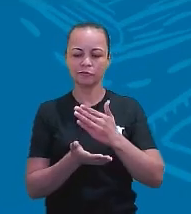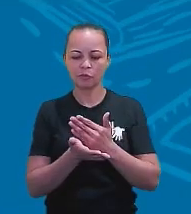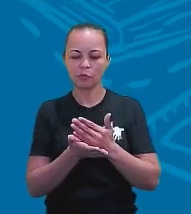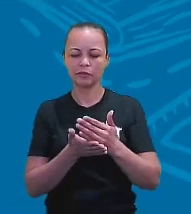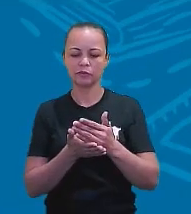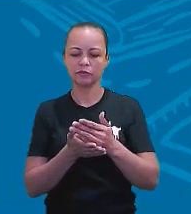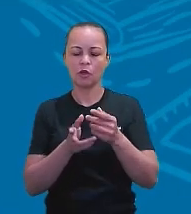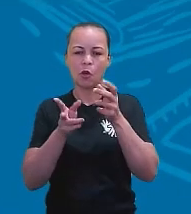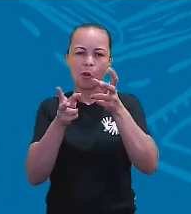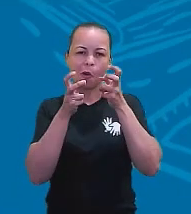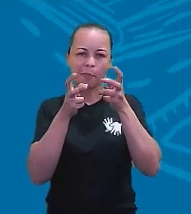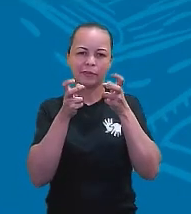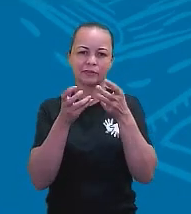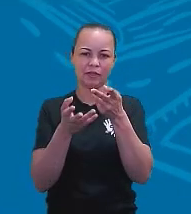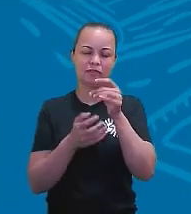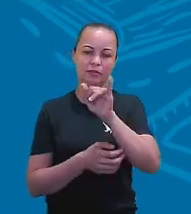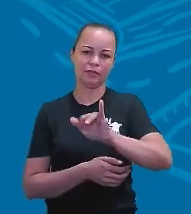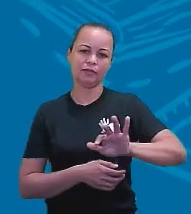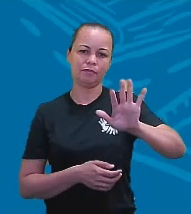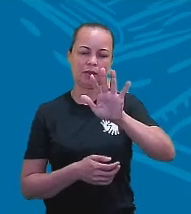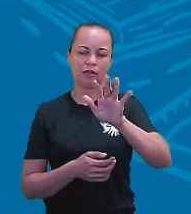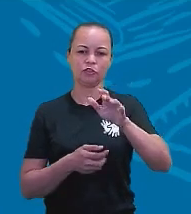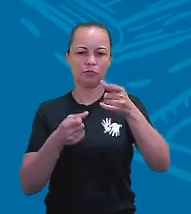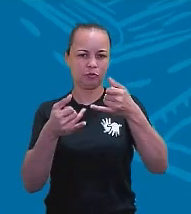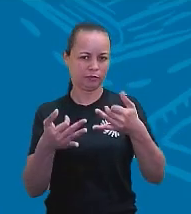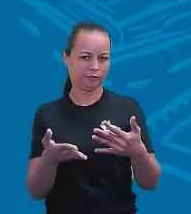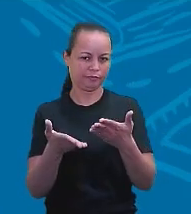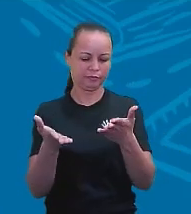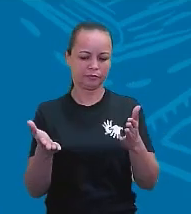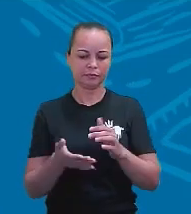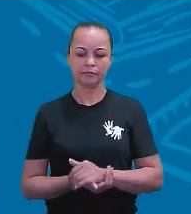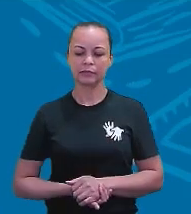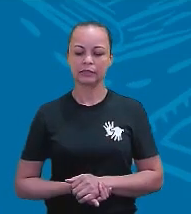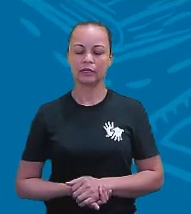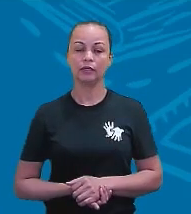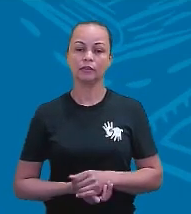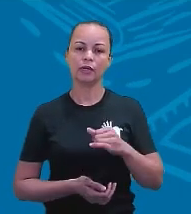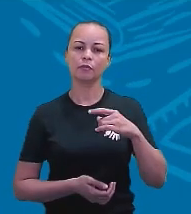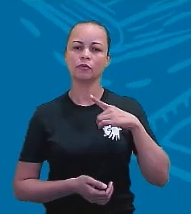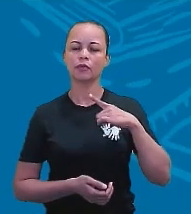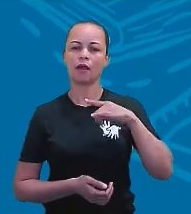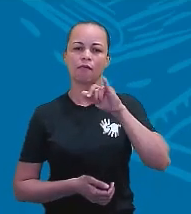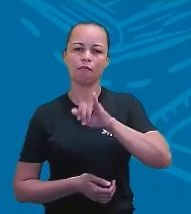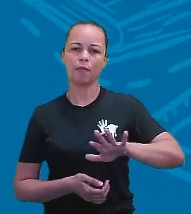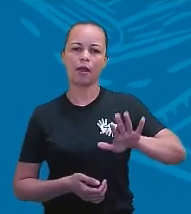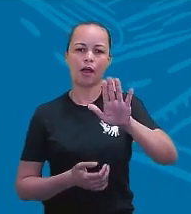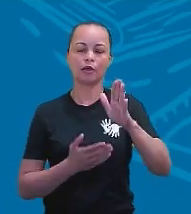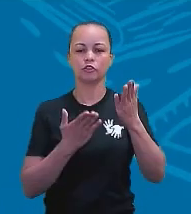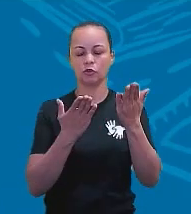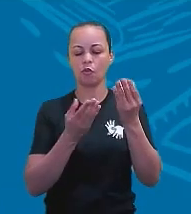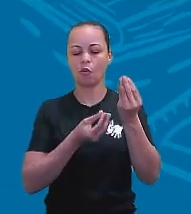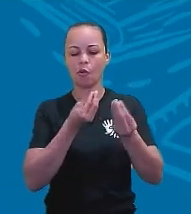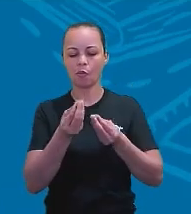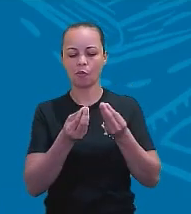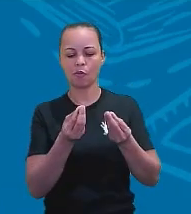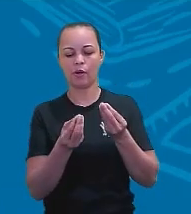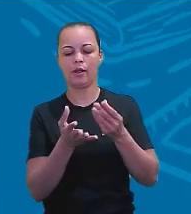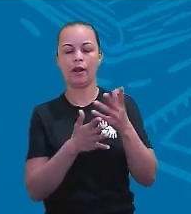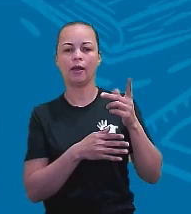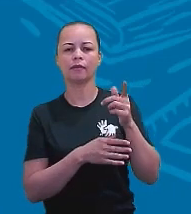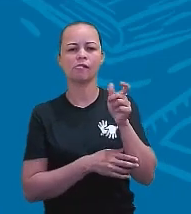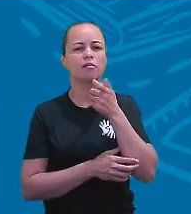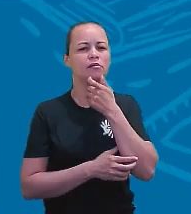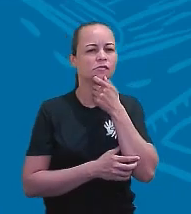aqui essa imagem, como eu falei para vocês, nós temos a imagem aí de como é lá em Bristol, tá? Na